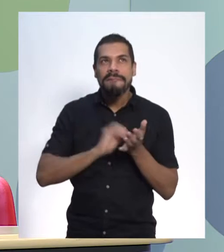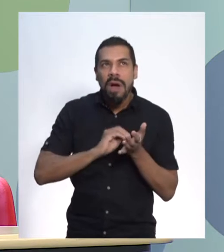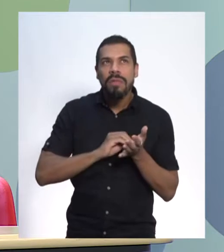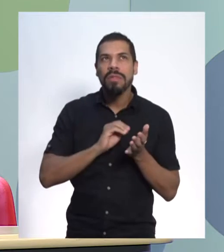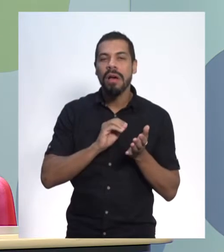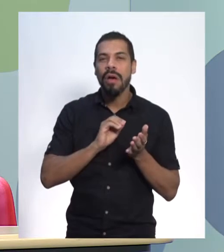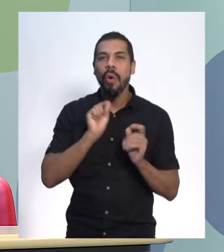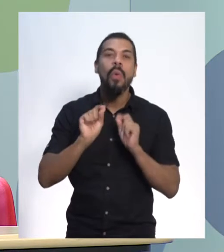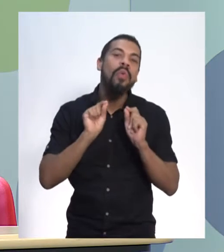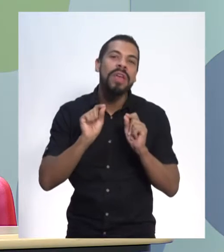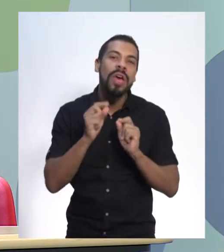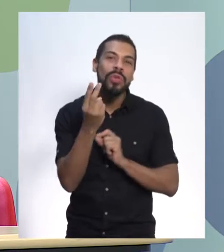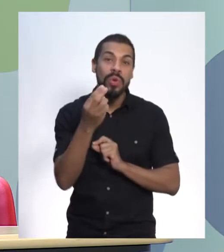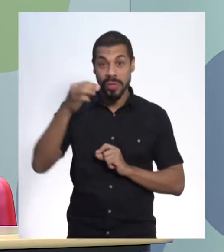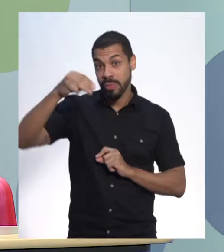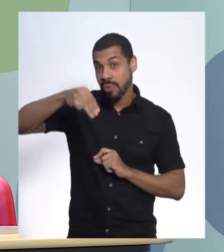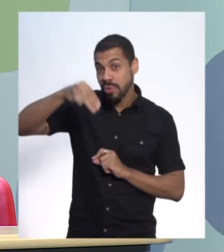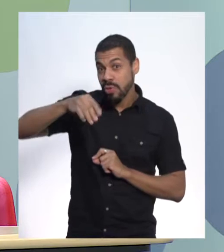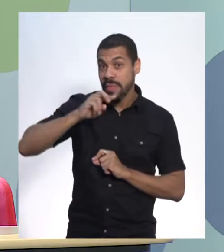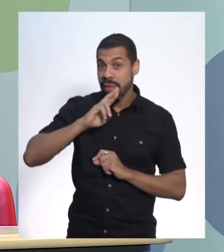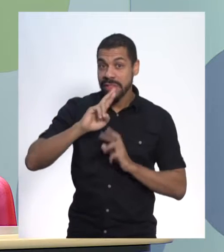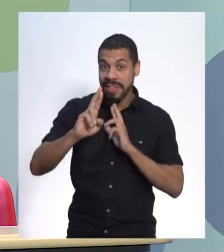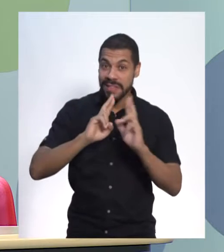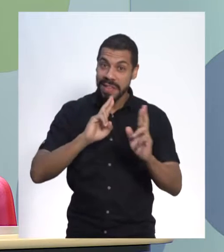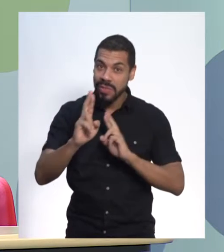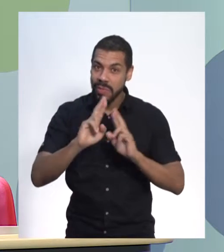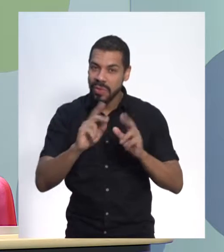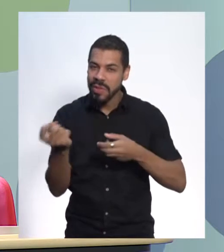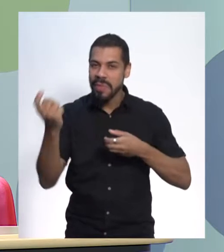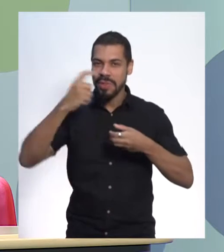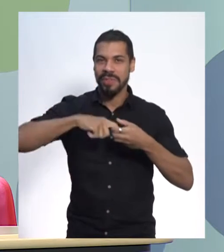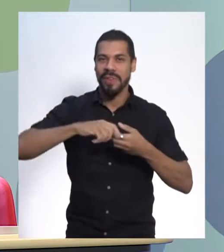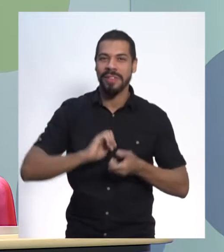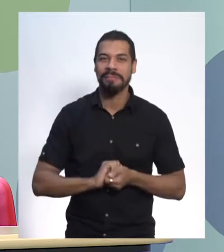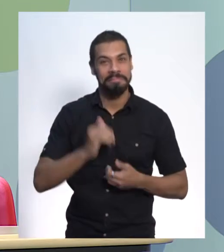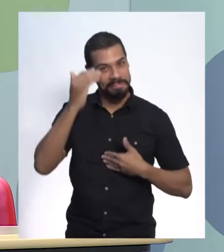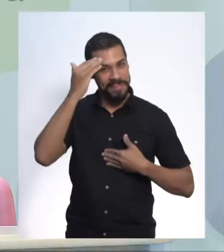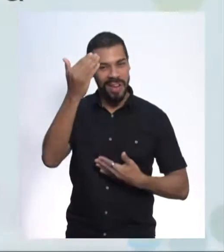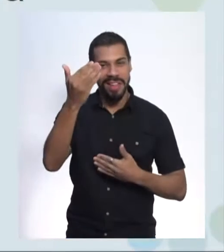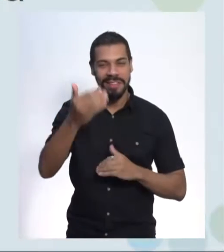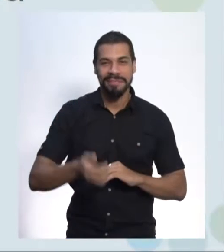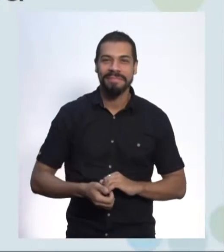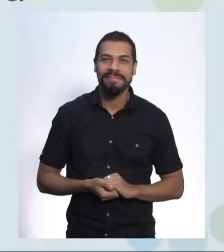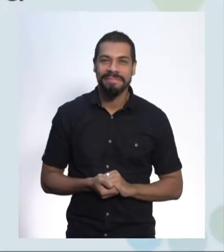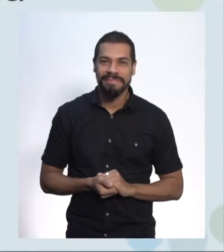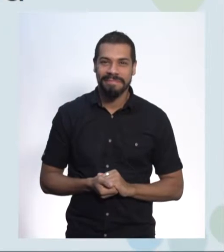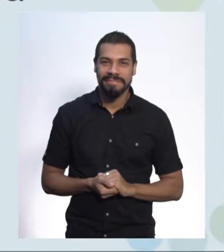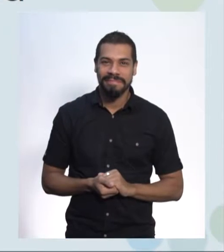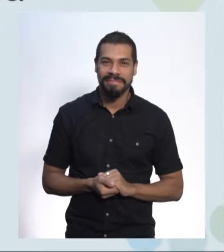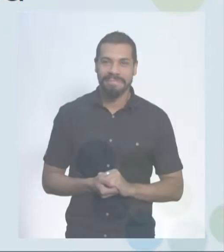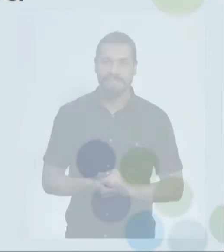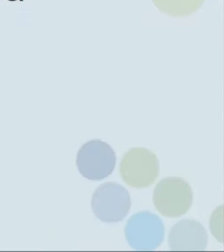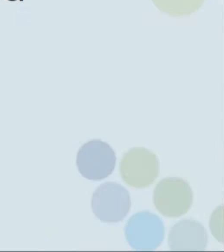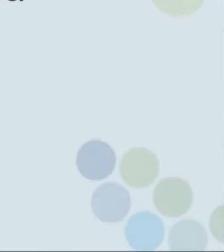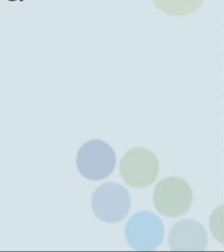Essa pergunta vai ficar 2 minutinhos para vocês responderem, a gente retoma. Obrigado.